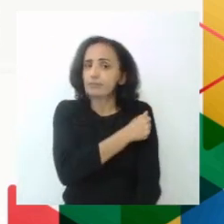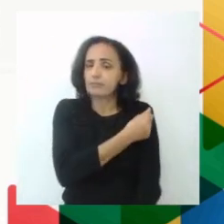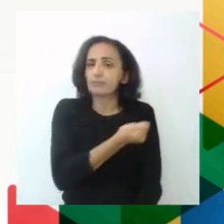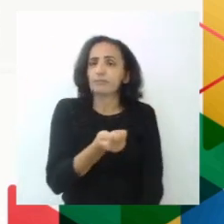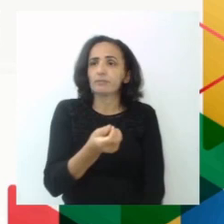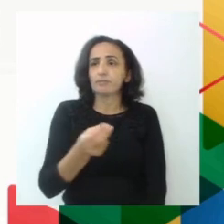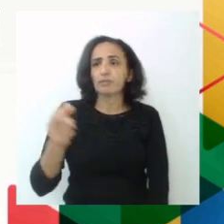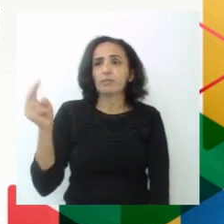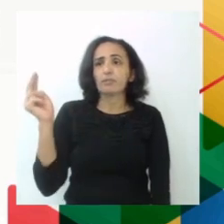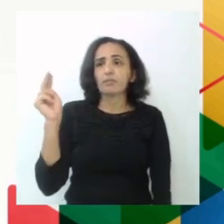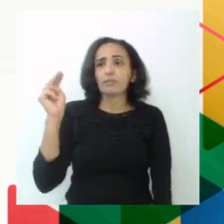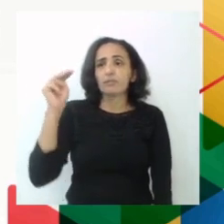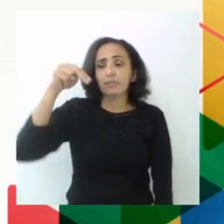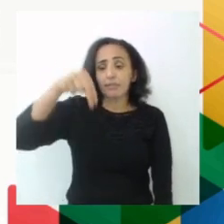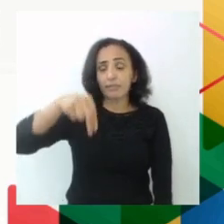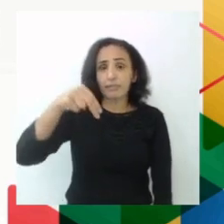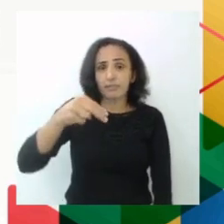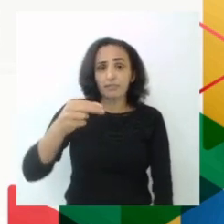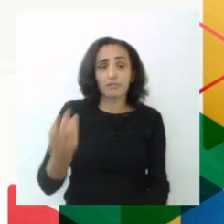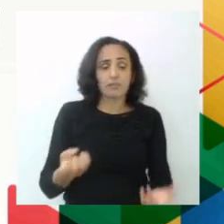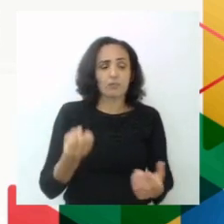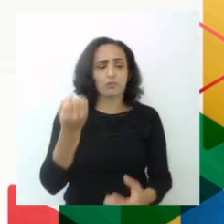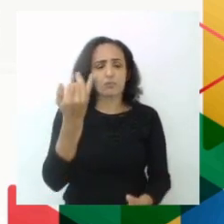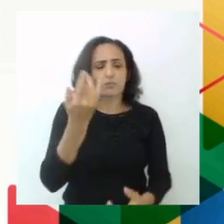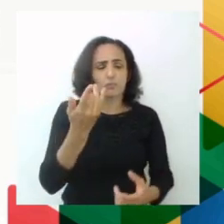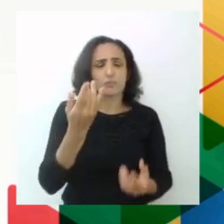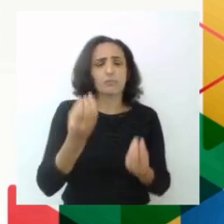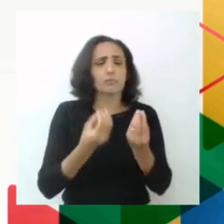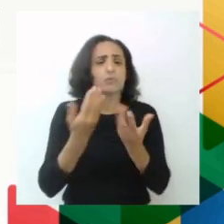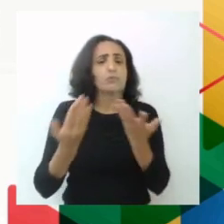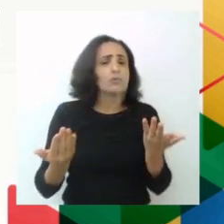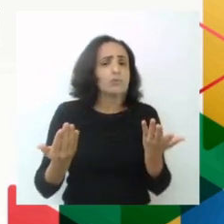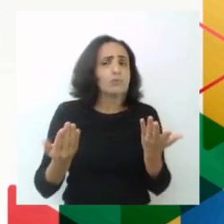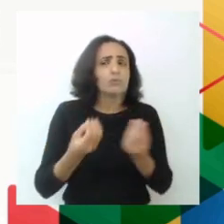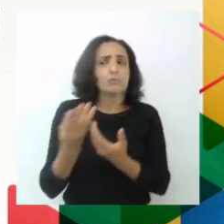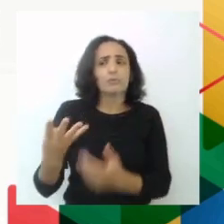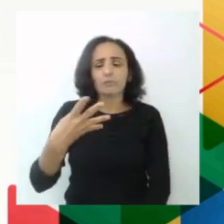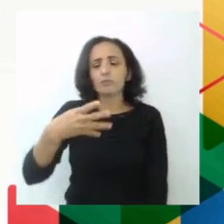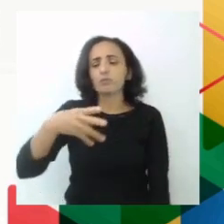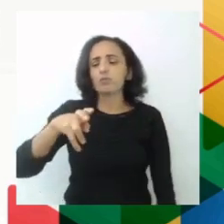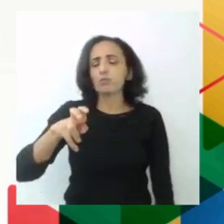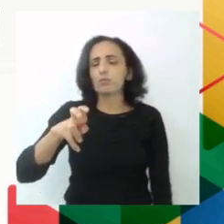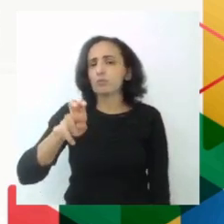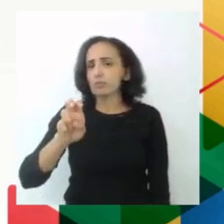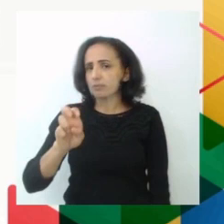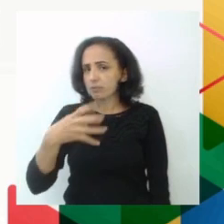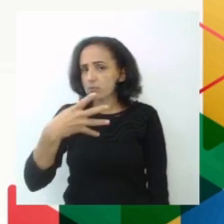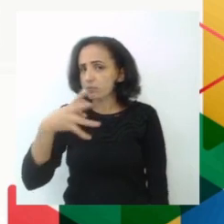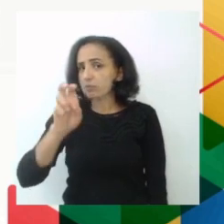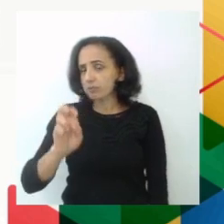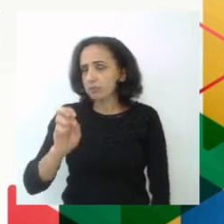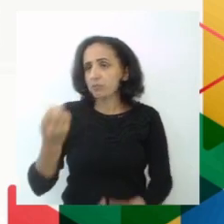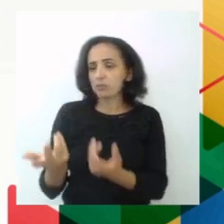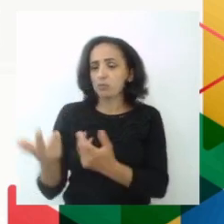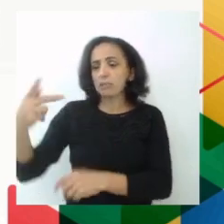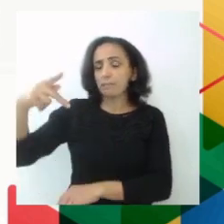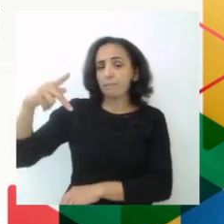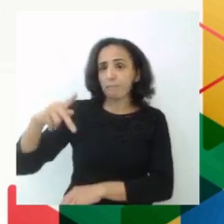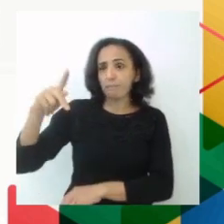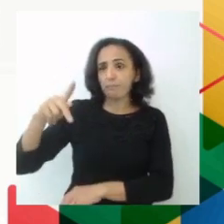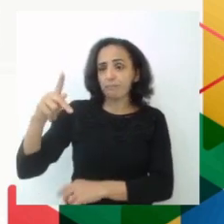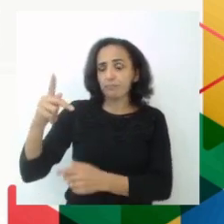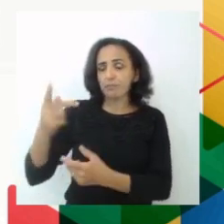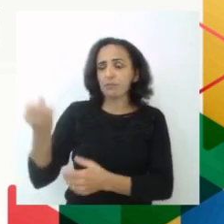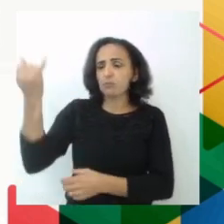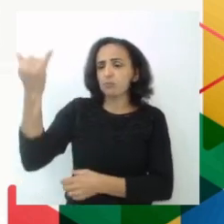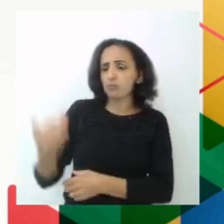N, que é a quantidade de elementos disponíveis para a escolha, é o 45. E o P é a quantidade de pessoas que você tem